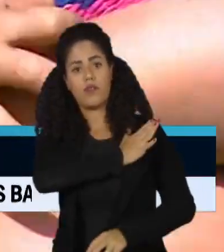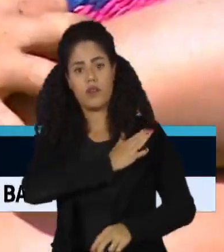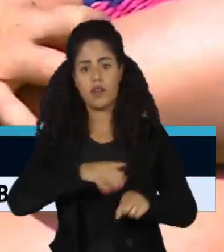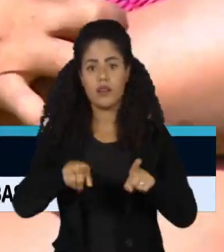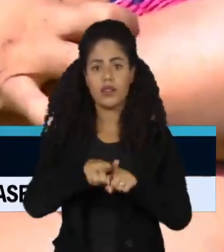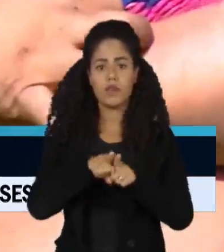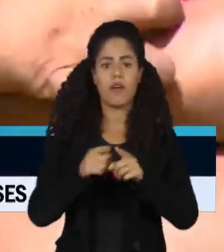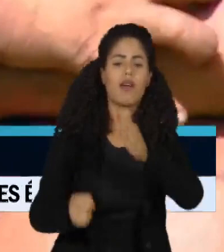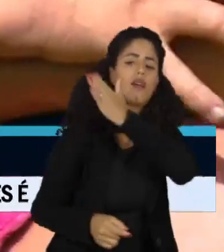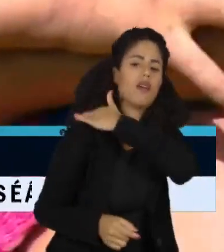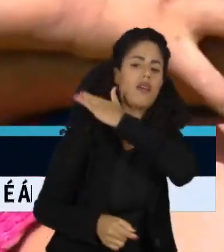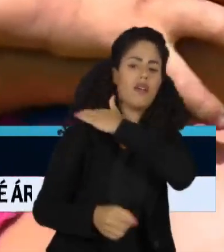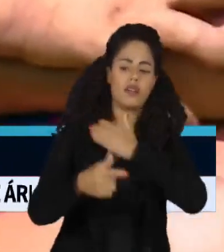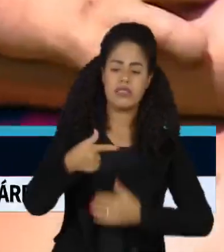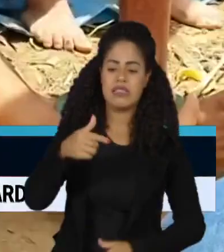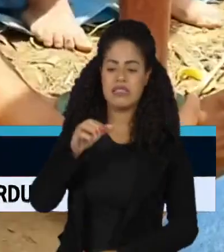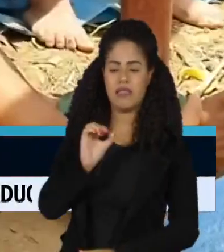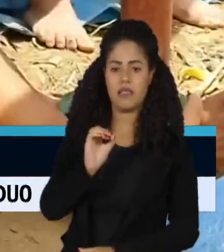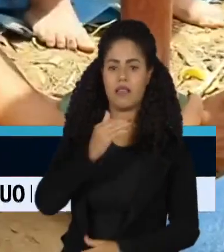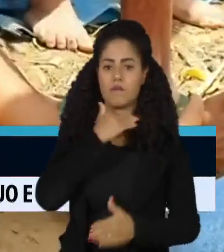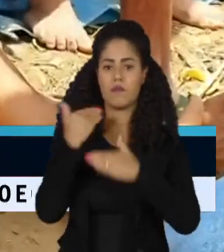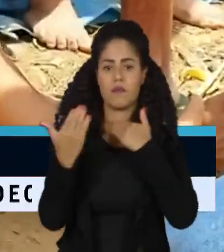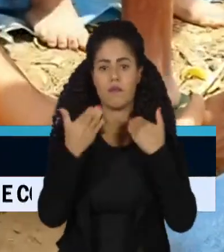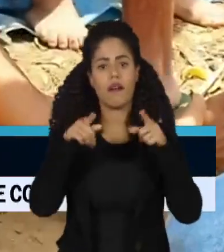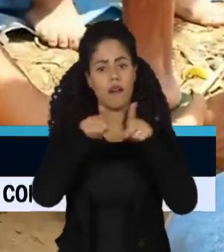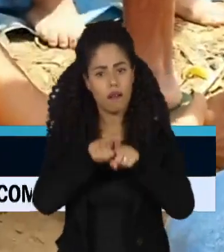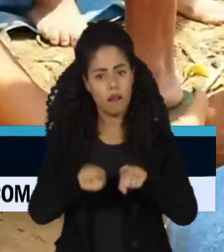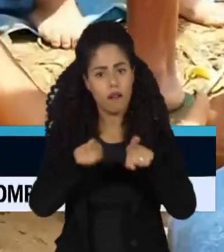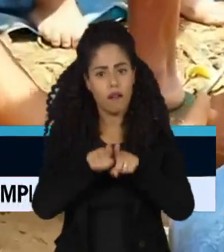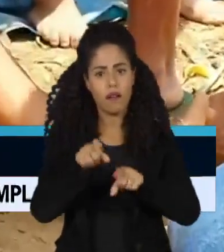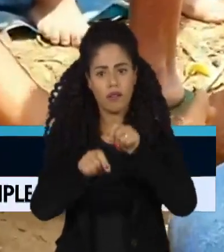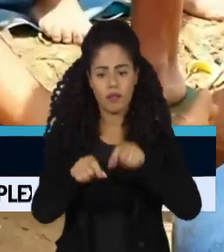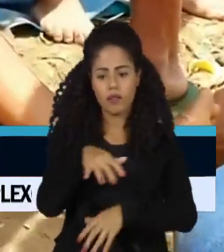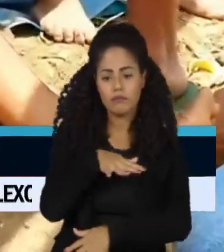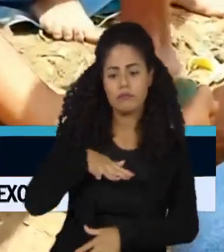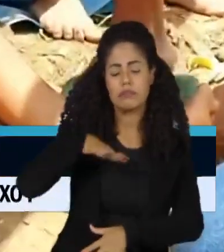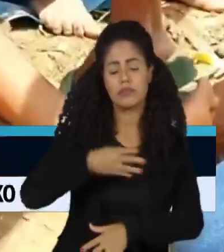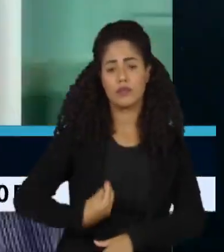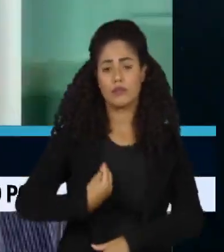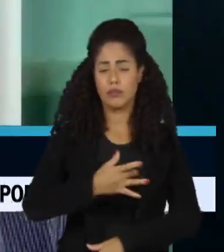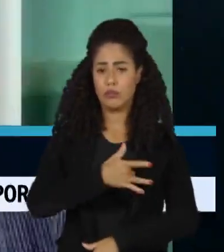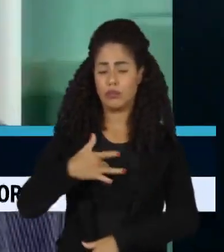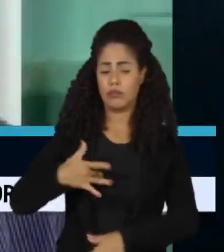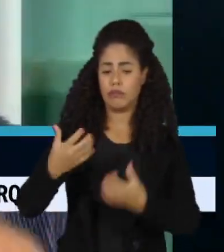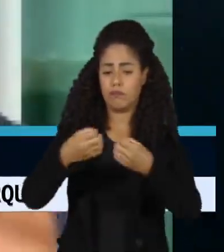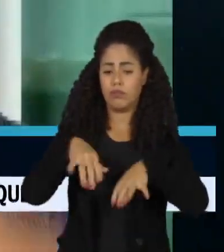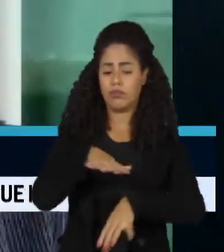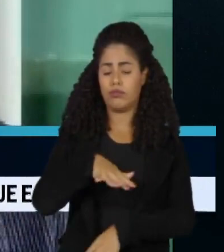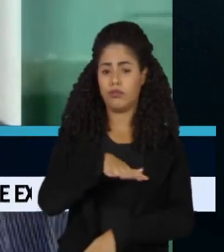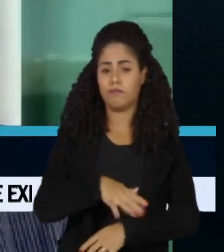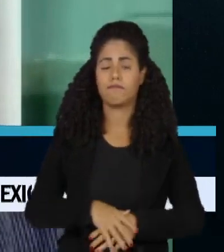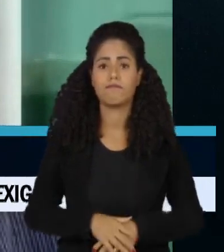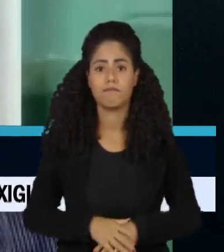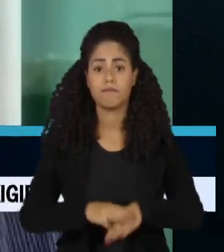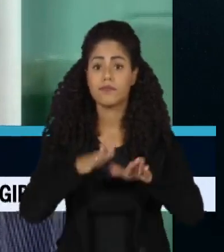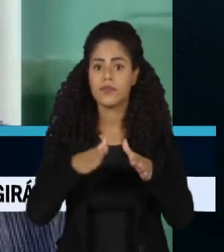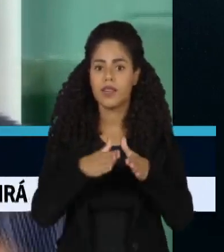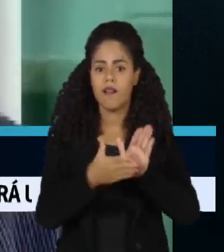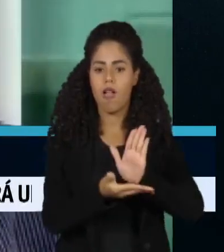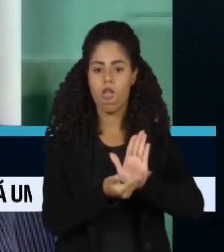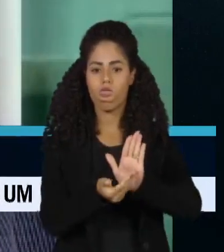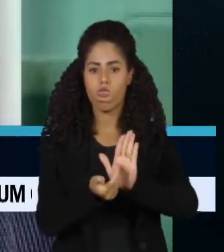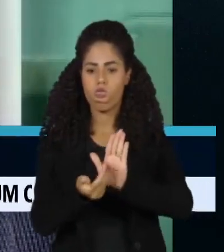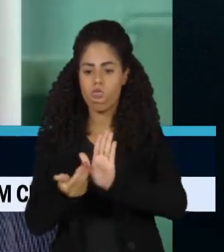a pneumonia com 70 óbitos, também ligados a condições precárias de saúde. É a omissão